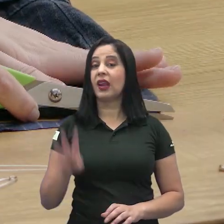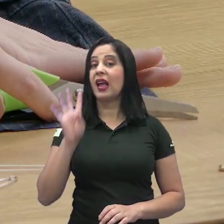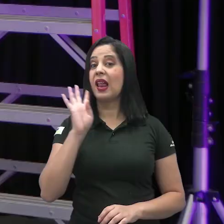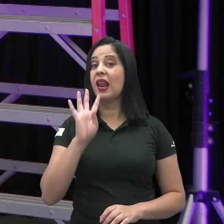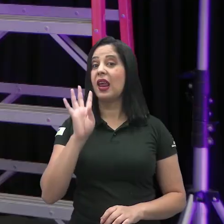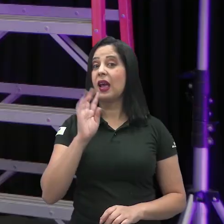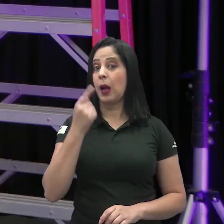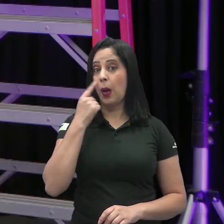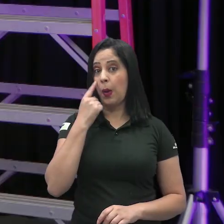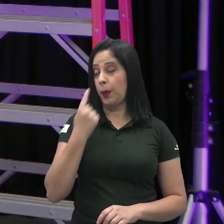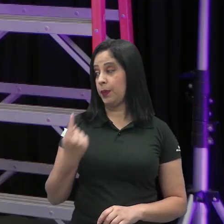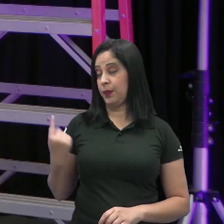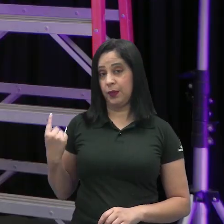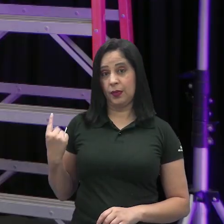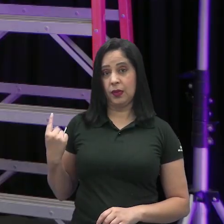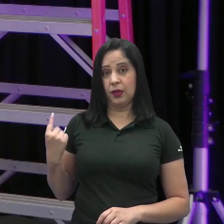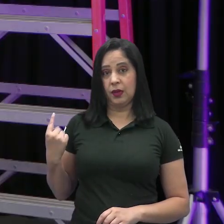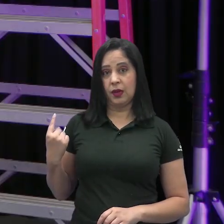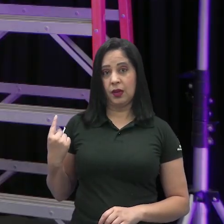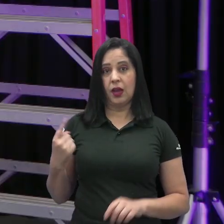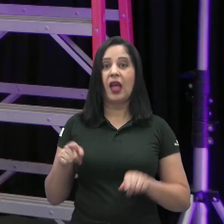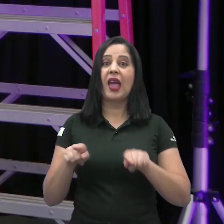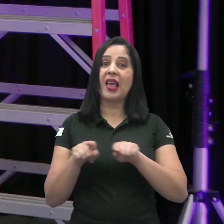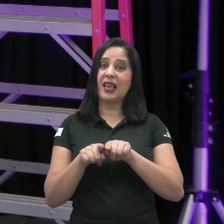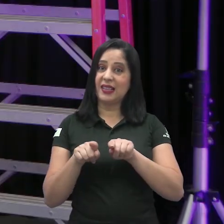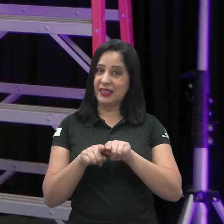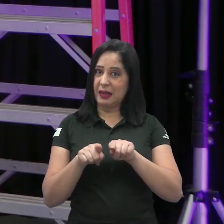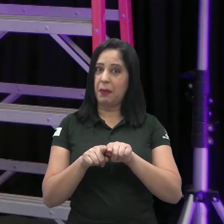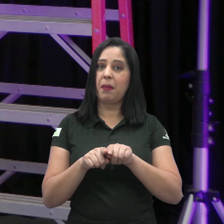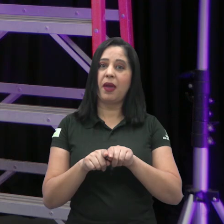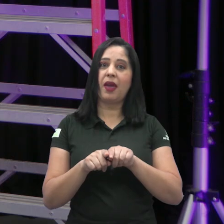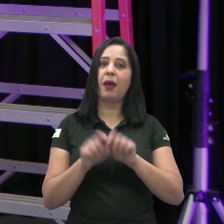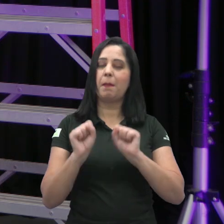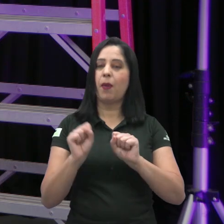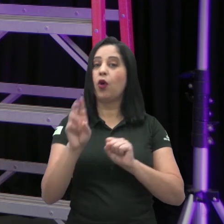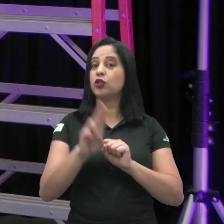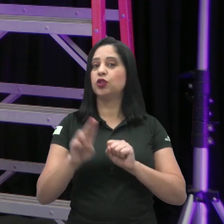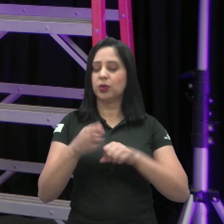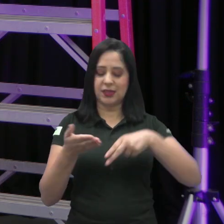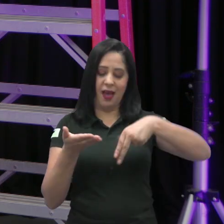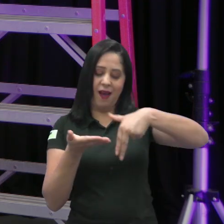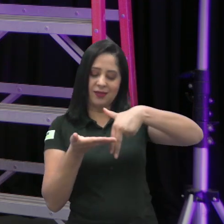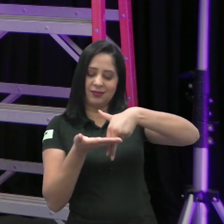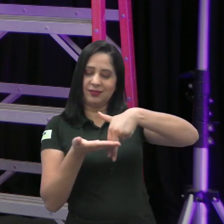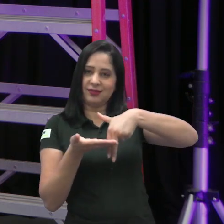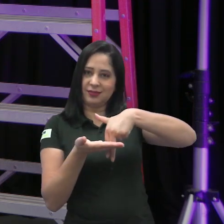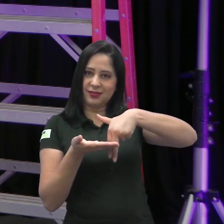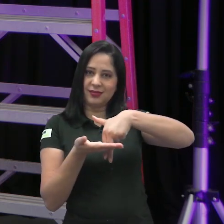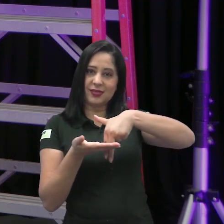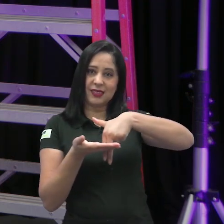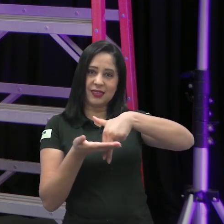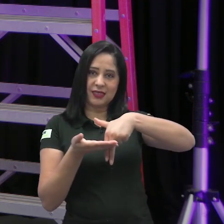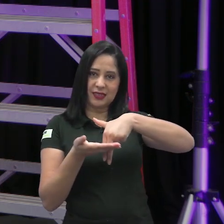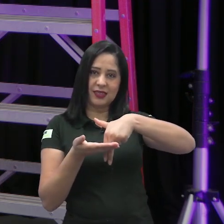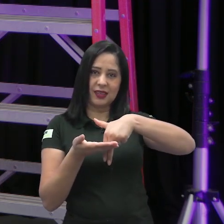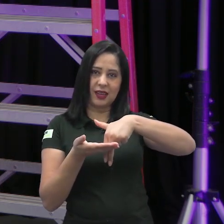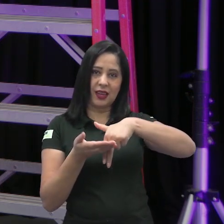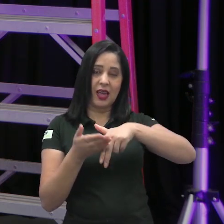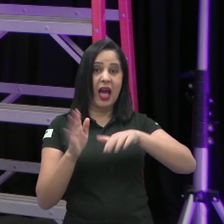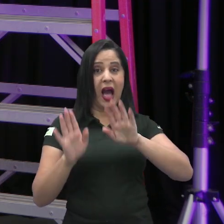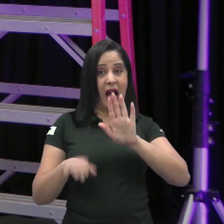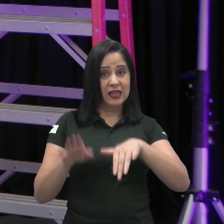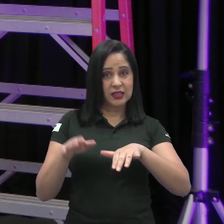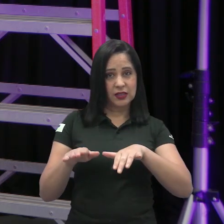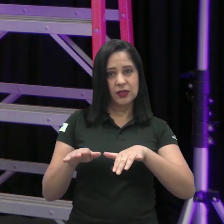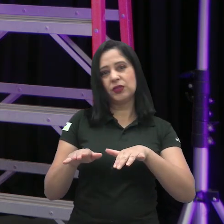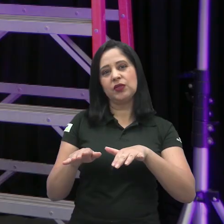Essa opção é bem legal também, porque se você olhar, ela ficou uma micro, mas fica parecendo uma saia. Então, talvez em